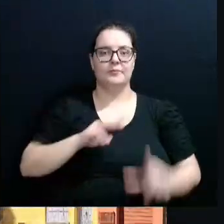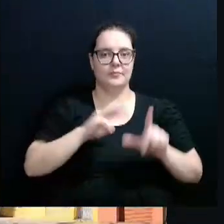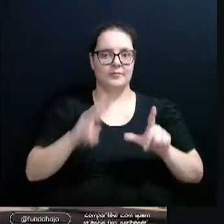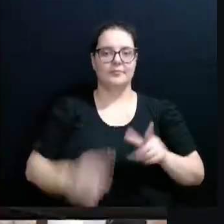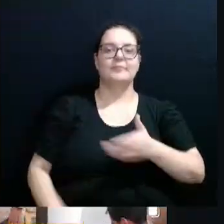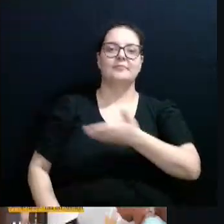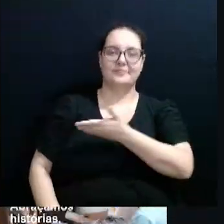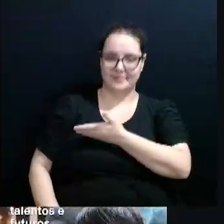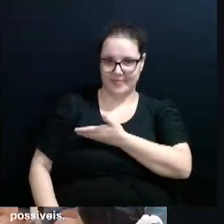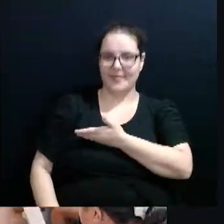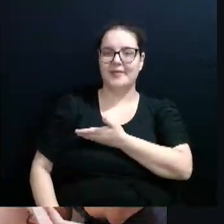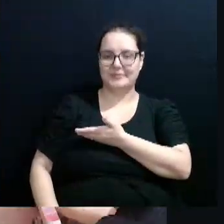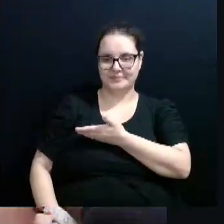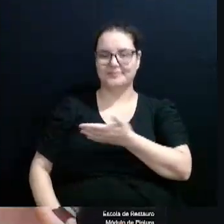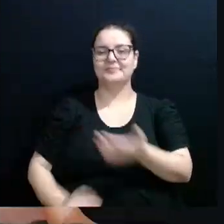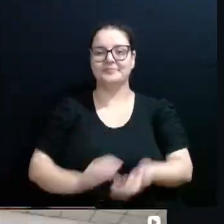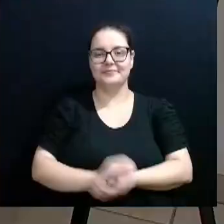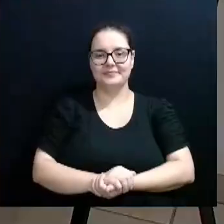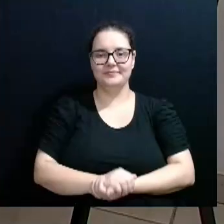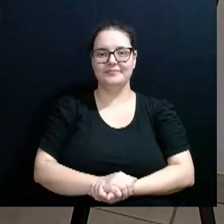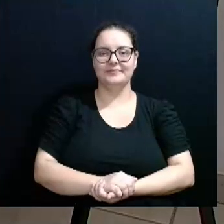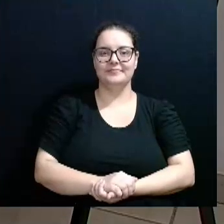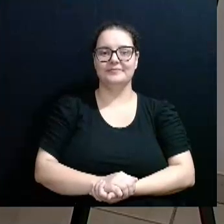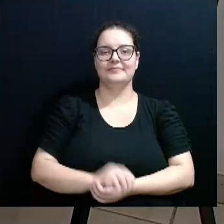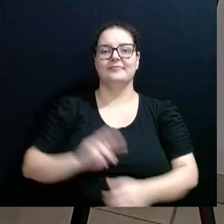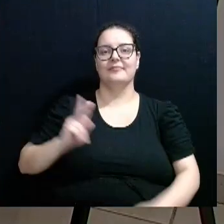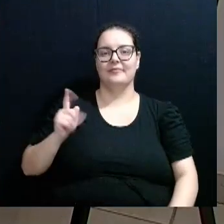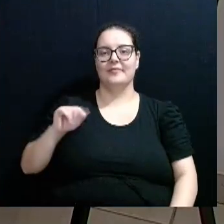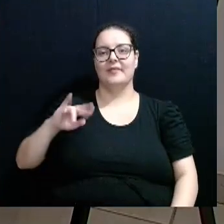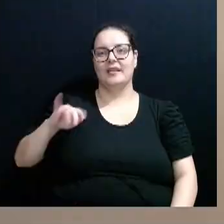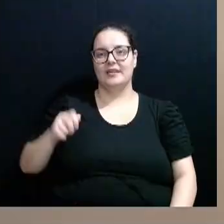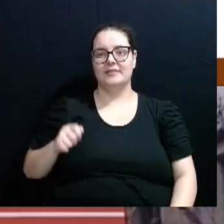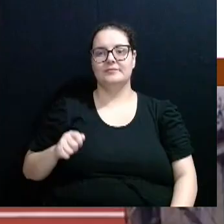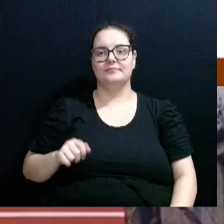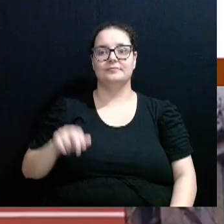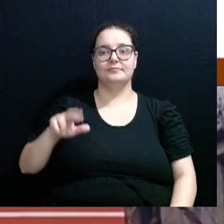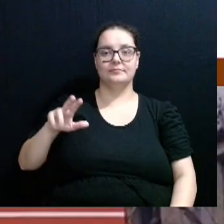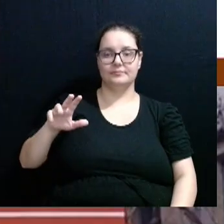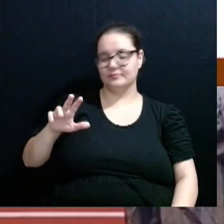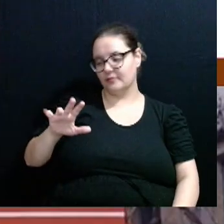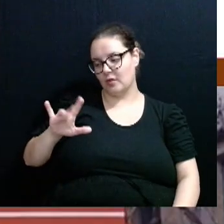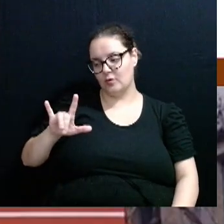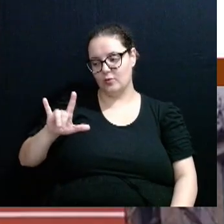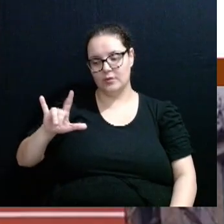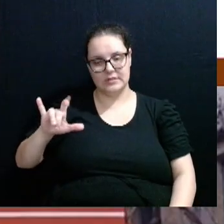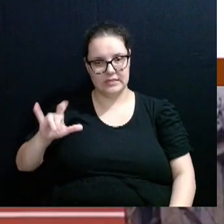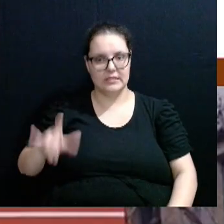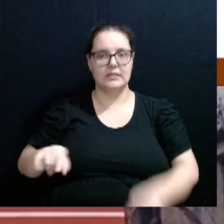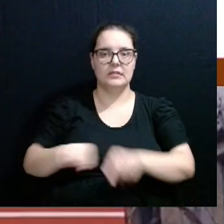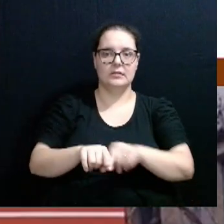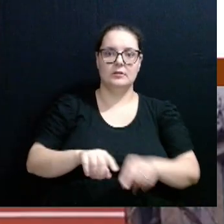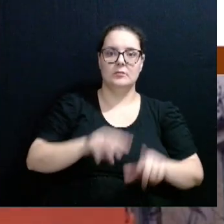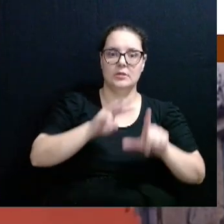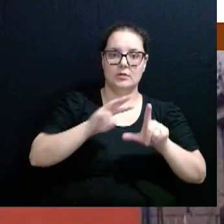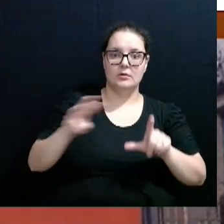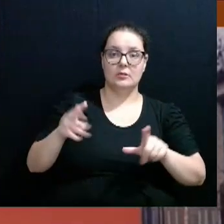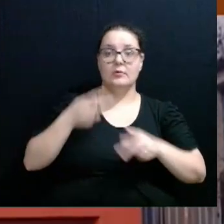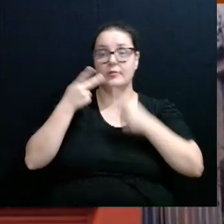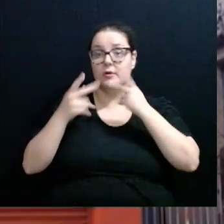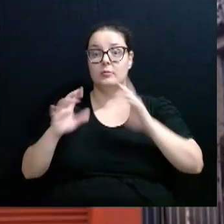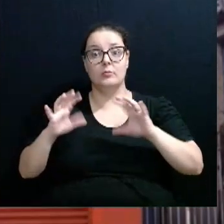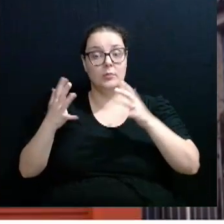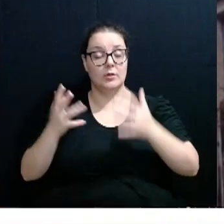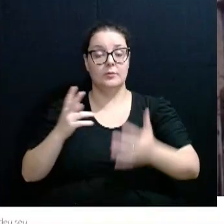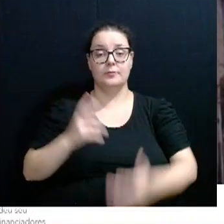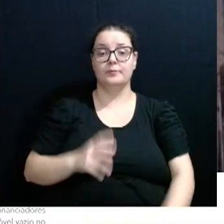hein? Isso, Fundo AJA, o site e o Instagram. A gente está sempre falando dos nossos eventos. Um evento muito legal para